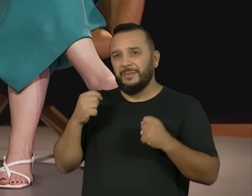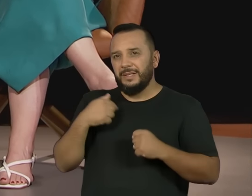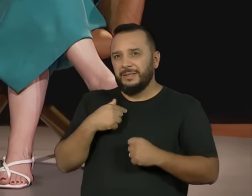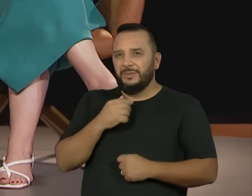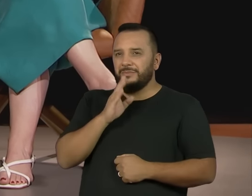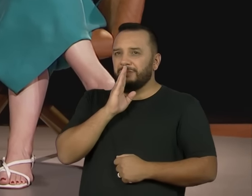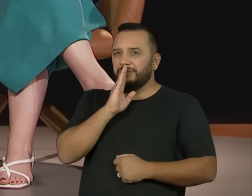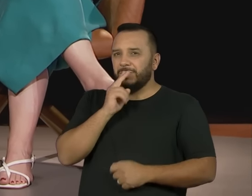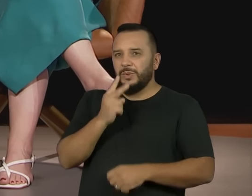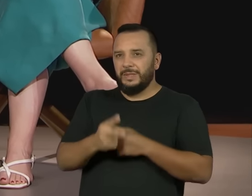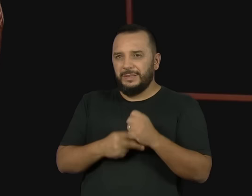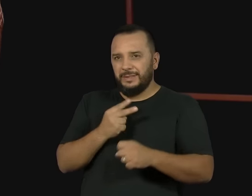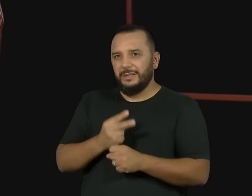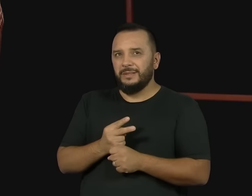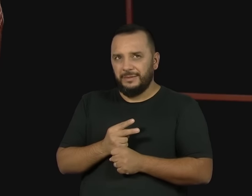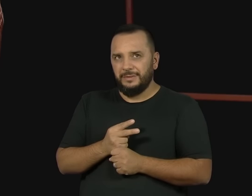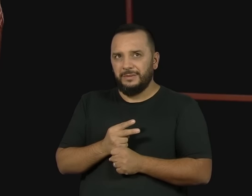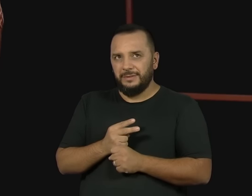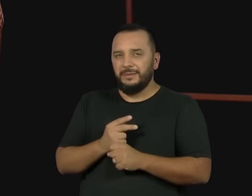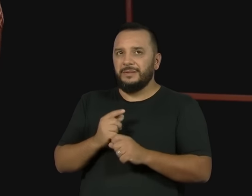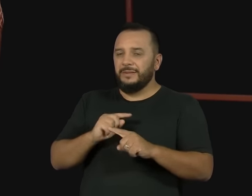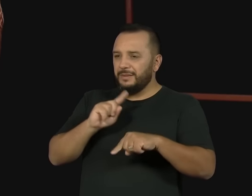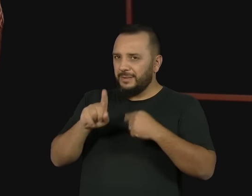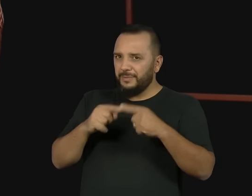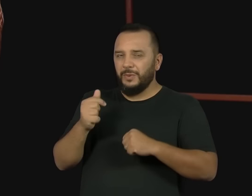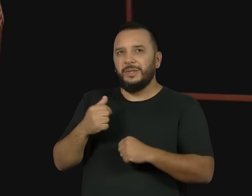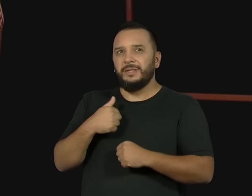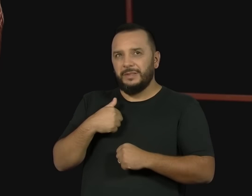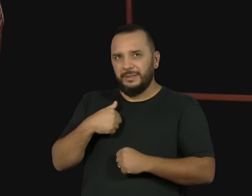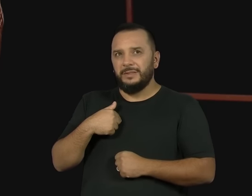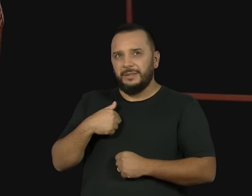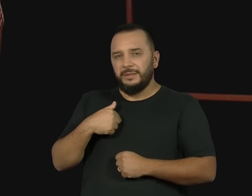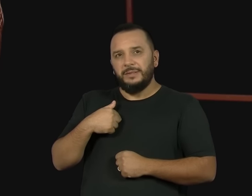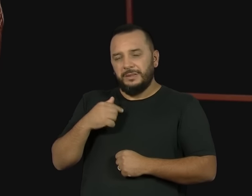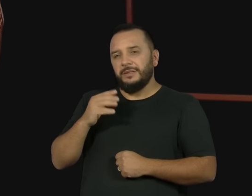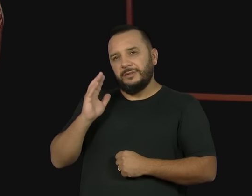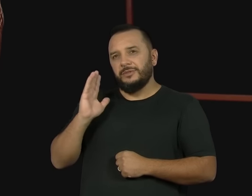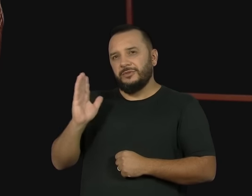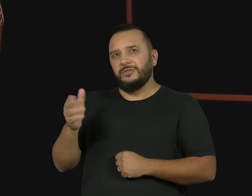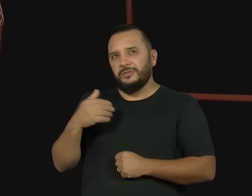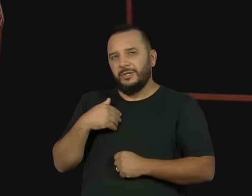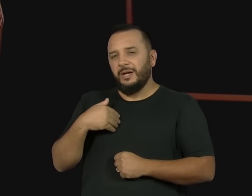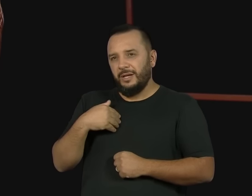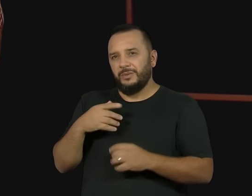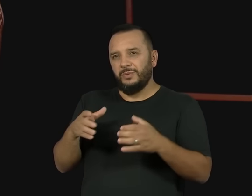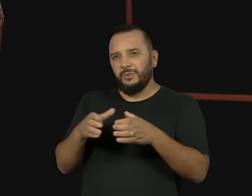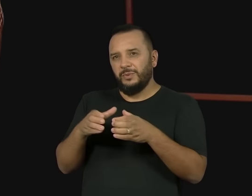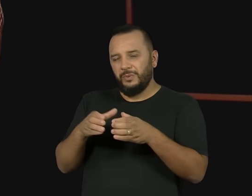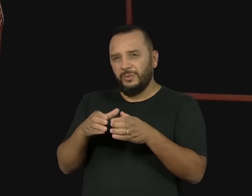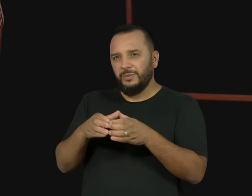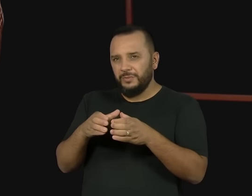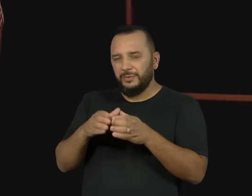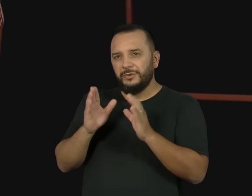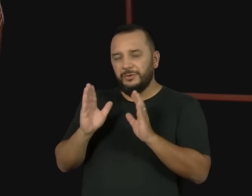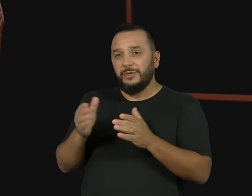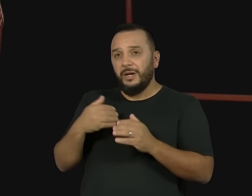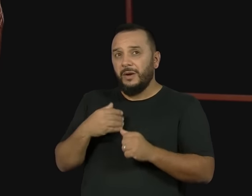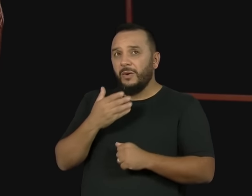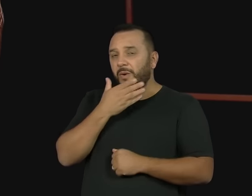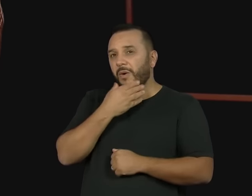anos, né? Porque depois a gente se frequentou bastante. Eram casais do mesmo grupo. Eles, os